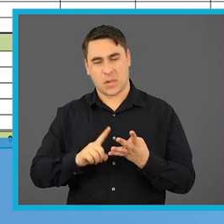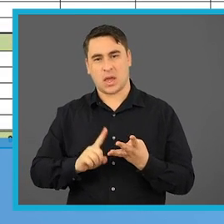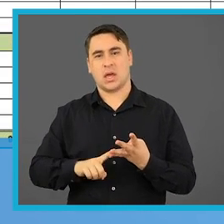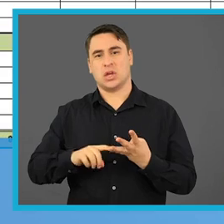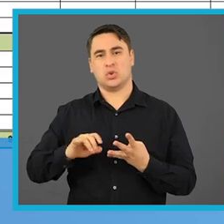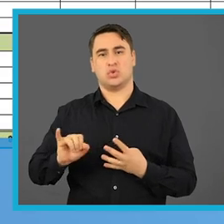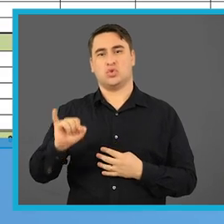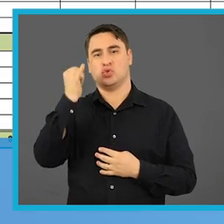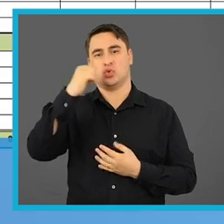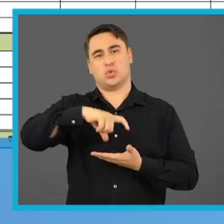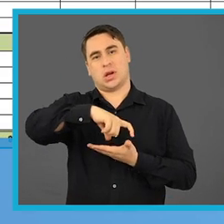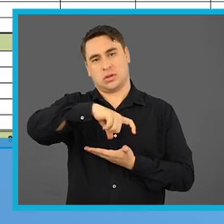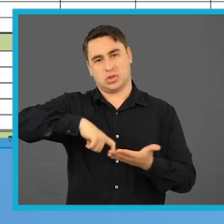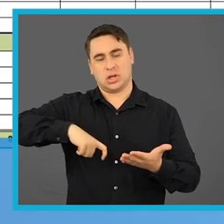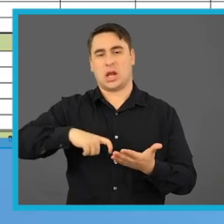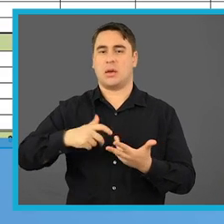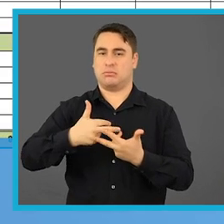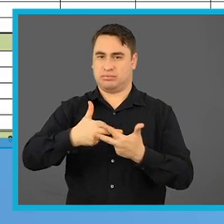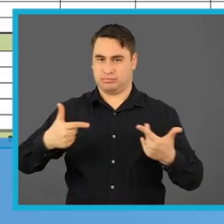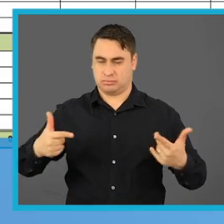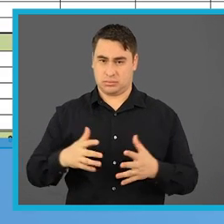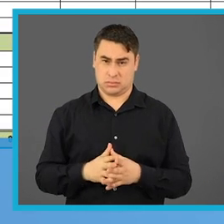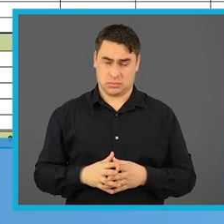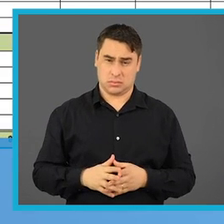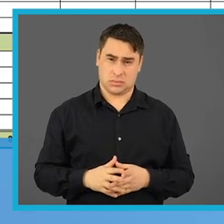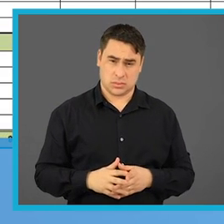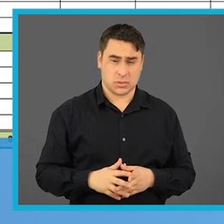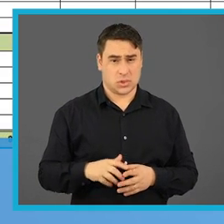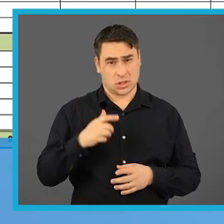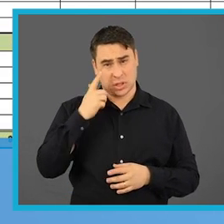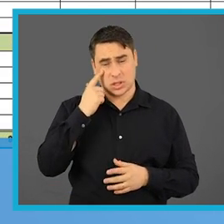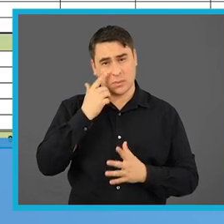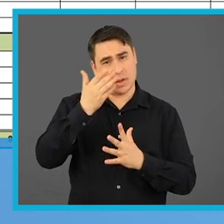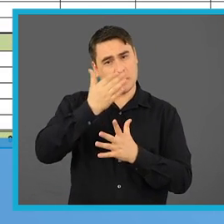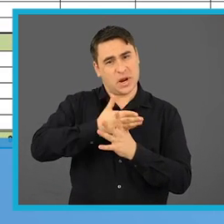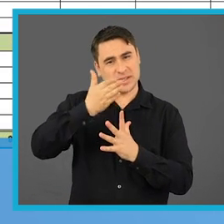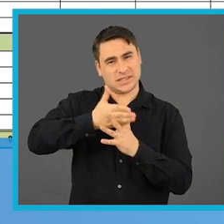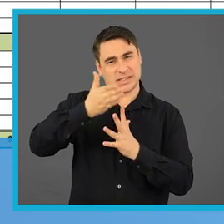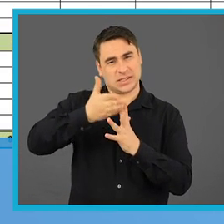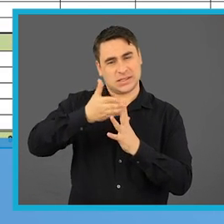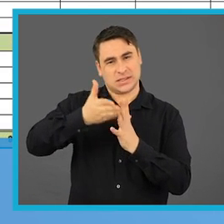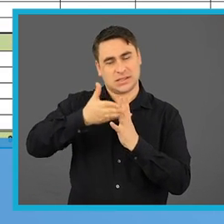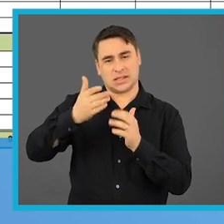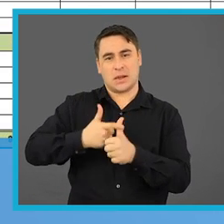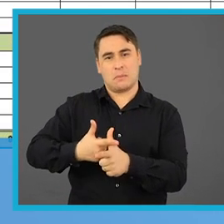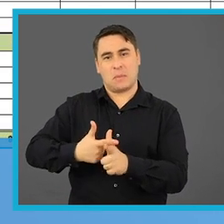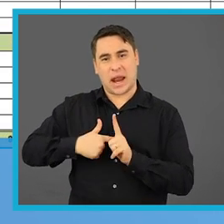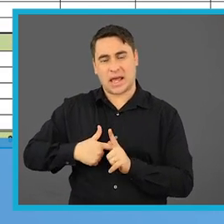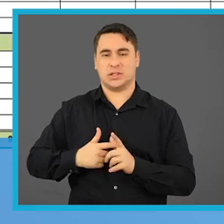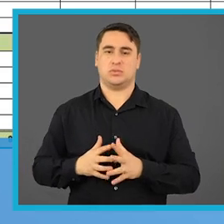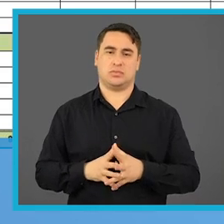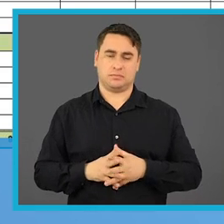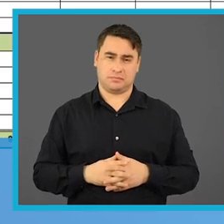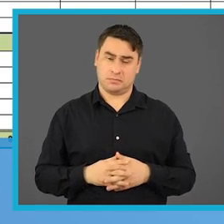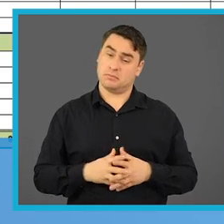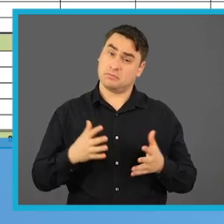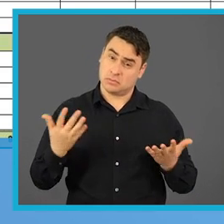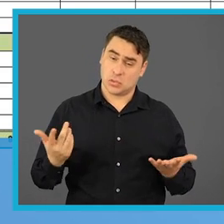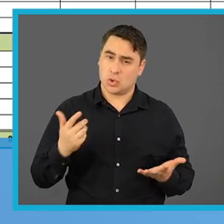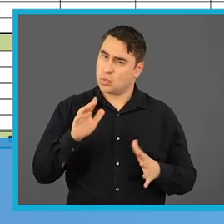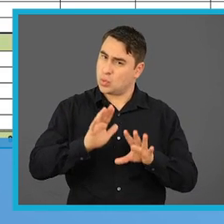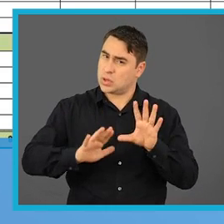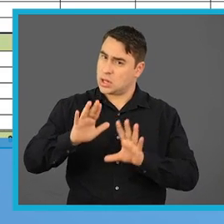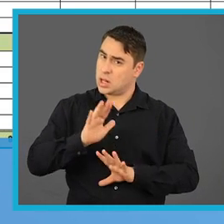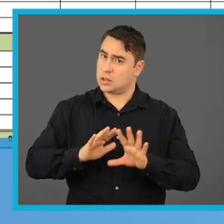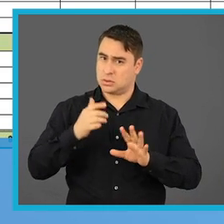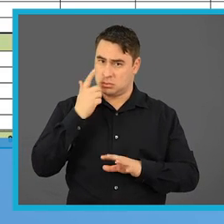giro, juros de cartão de crédito e antecipações. E neste último item, parcela de financiamento, empréstimo e compra de equipamento.